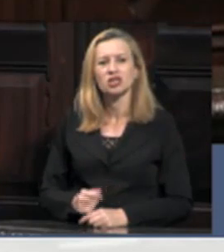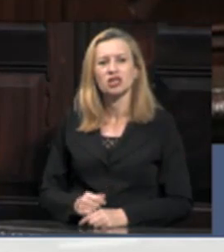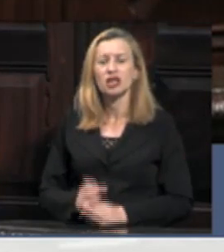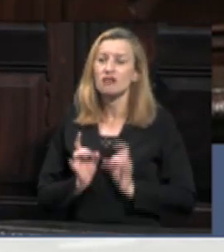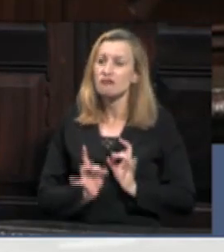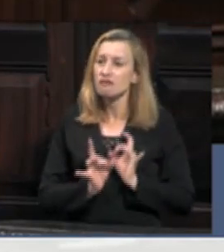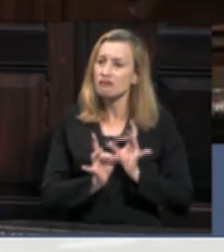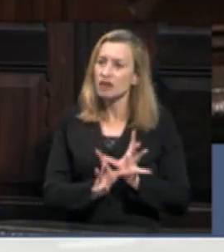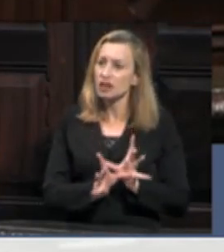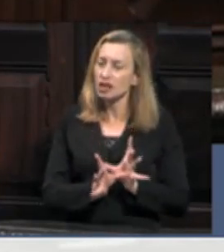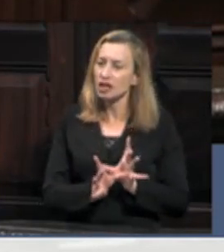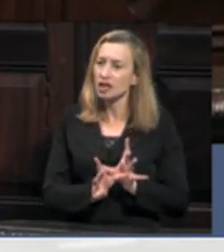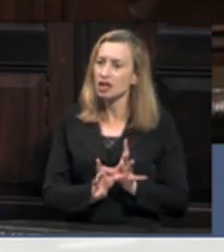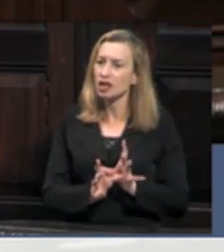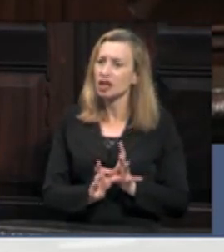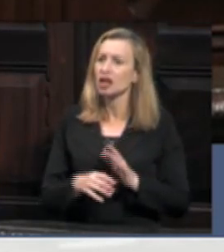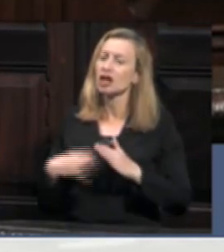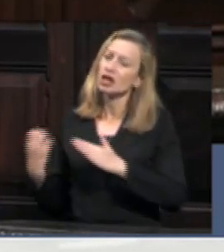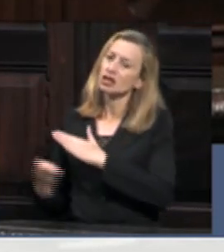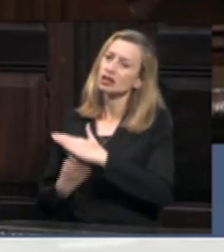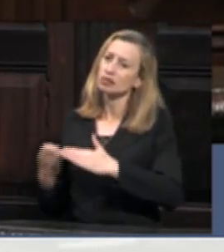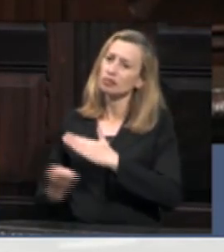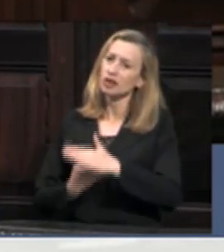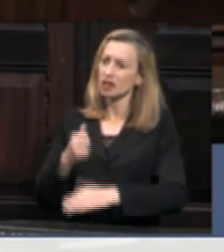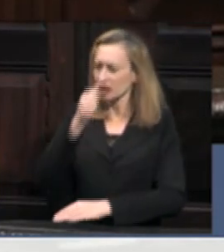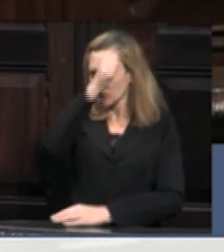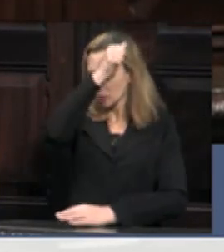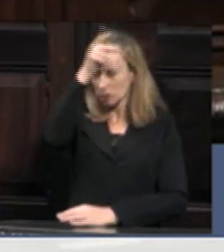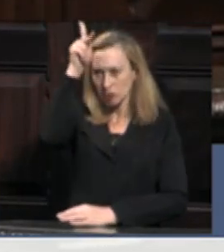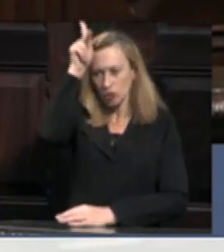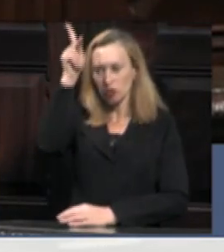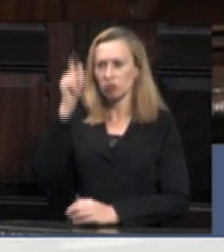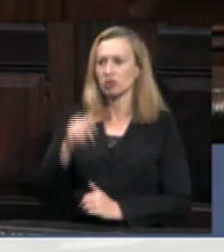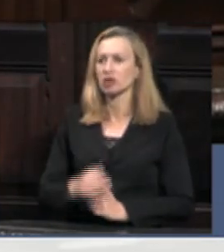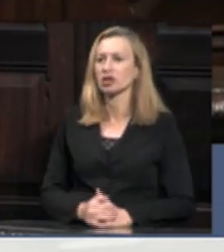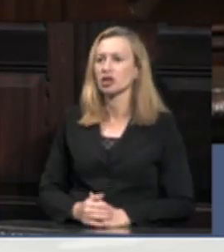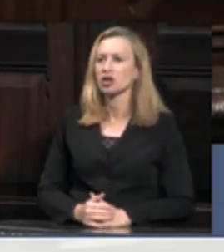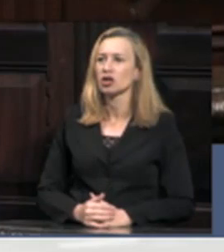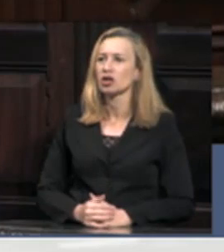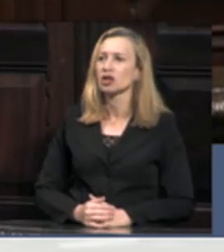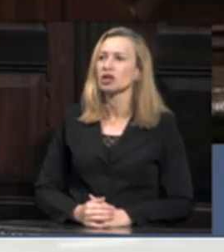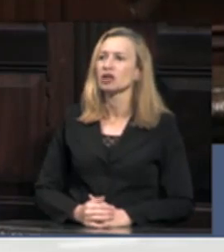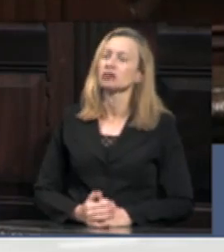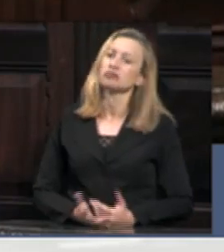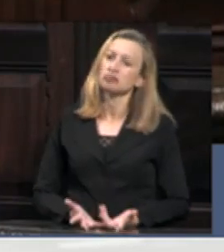que é colocada tanto no futuro governo federal quanto no futuro